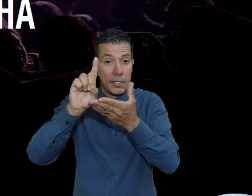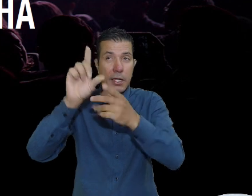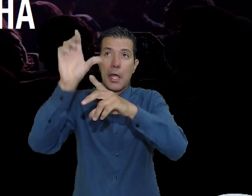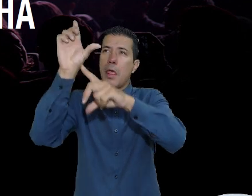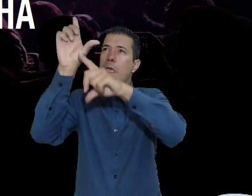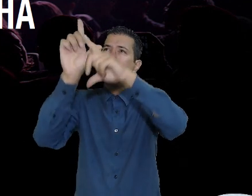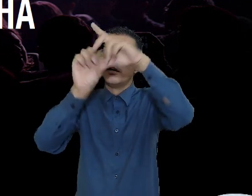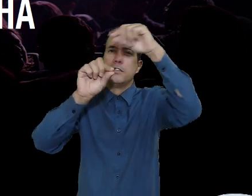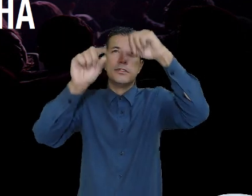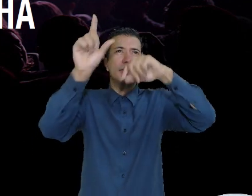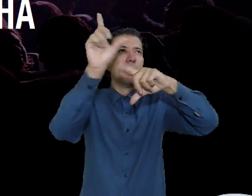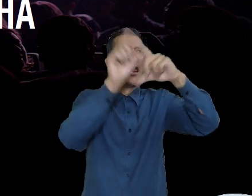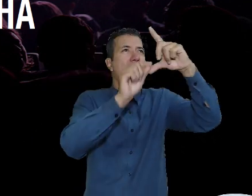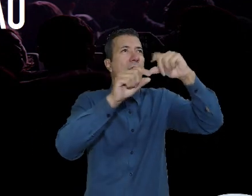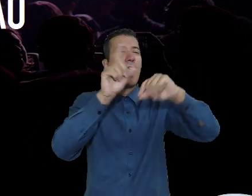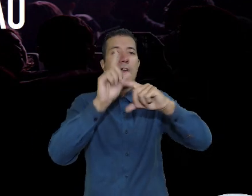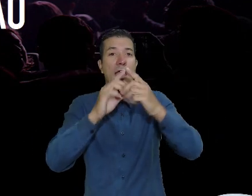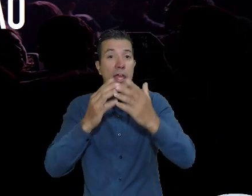Estrela da manhã,